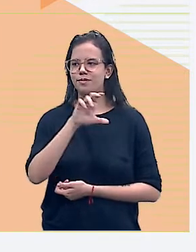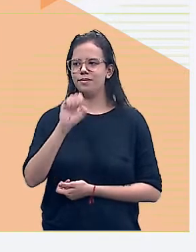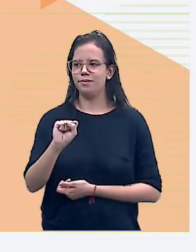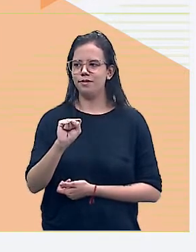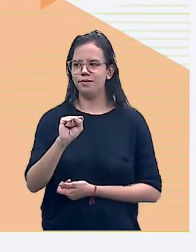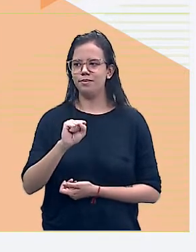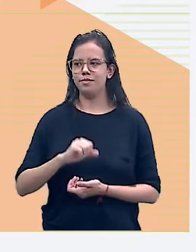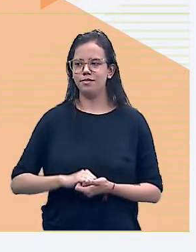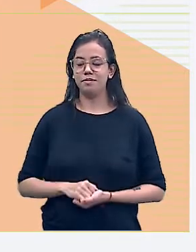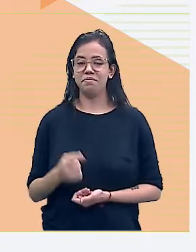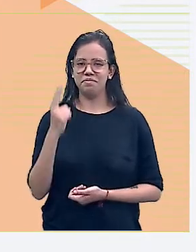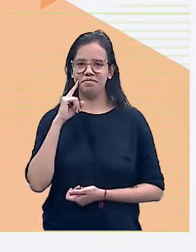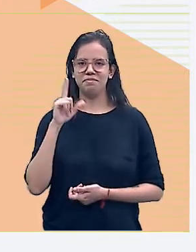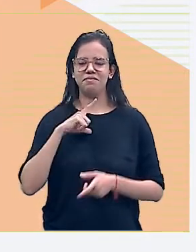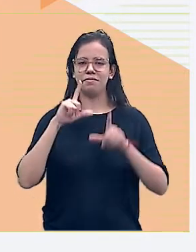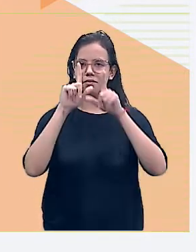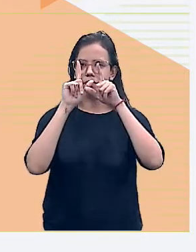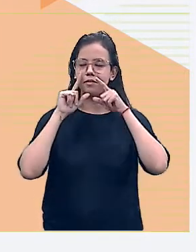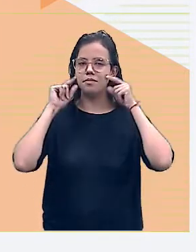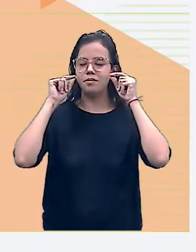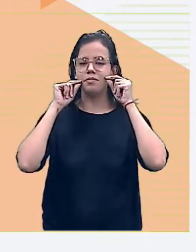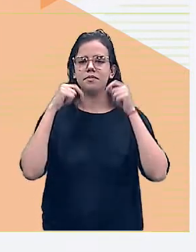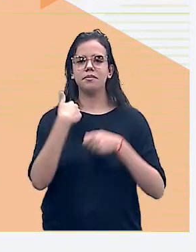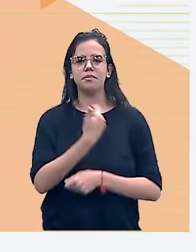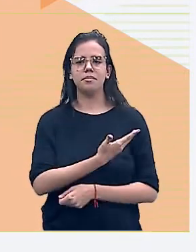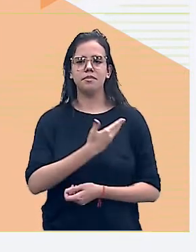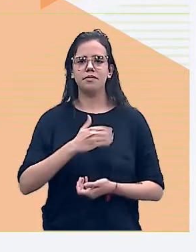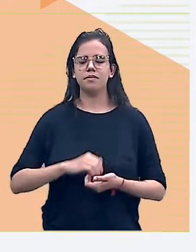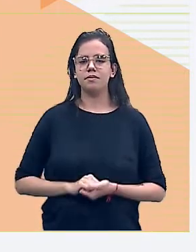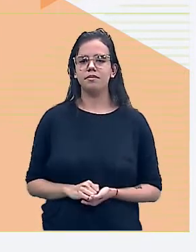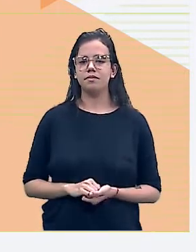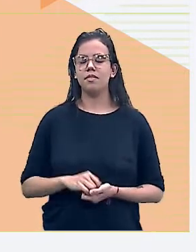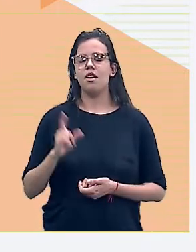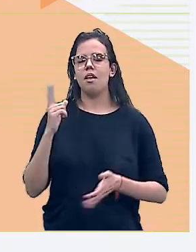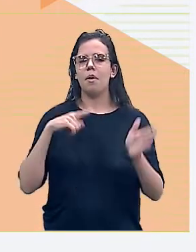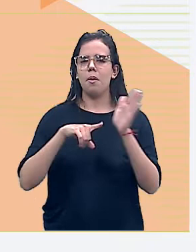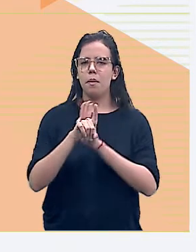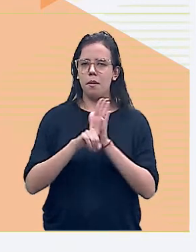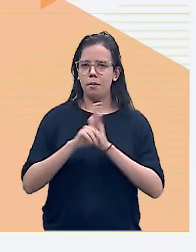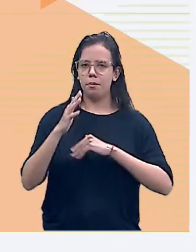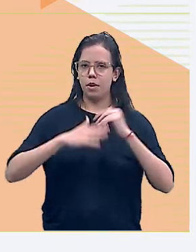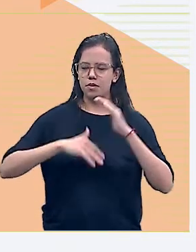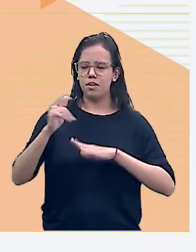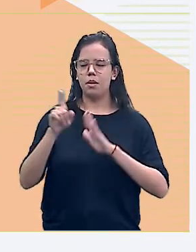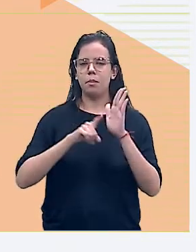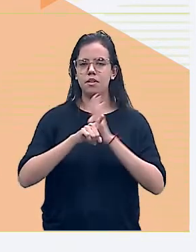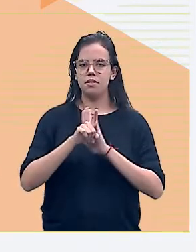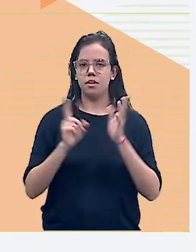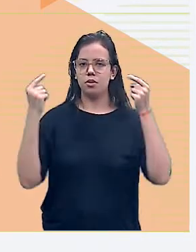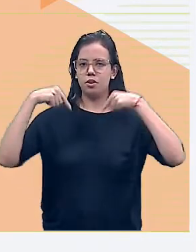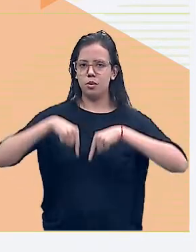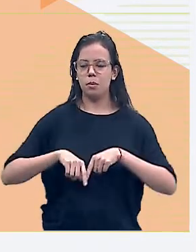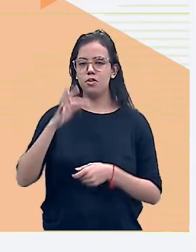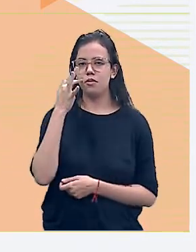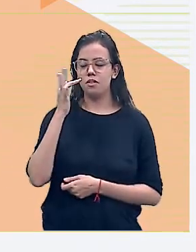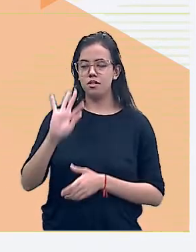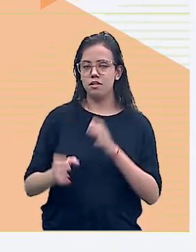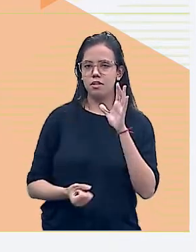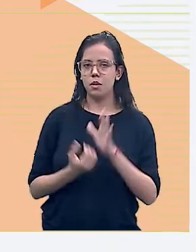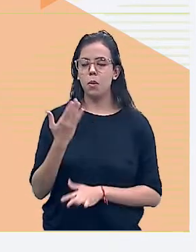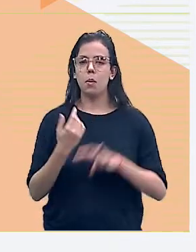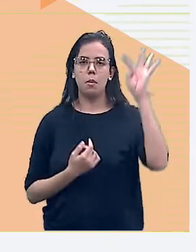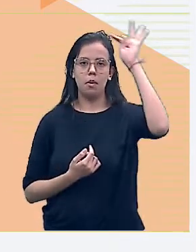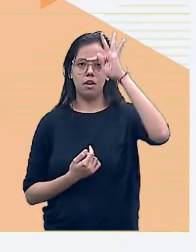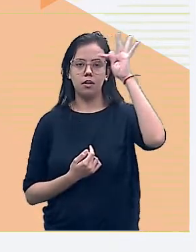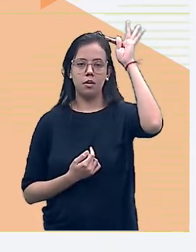Marcel mauss Olha que esse bigodão bonito frondoso que ele tem o Marcel mauss Ele é um antropólogo francês e ele desenvolveu uma teoria a partir da